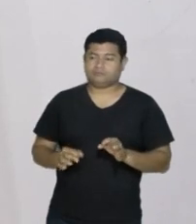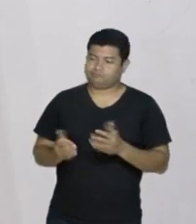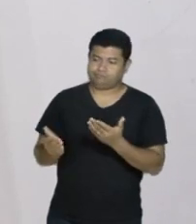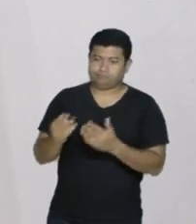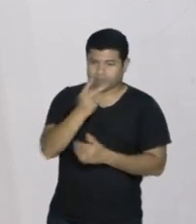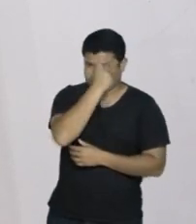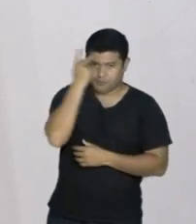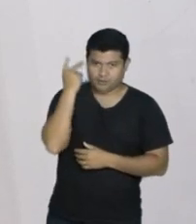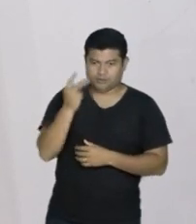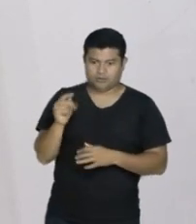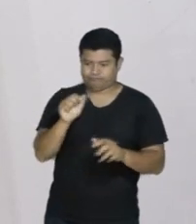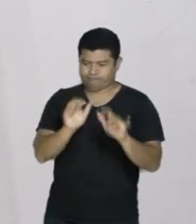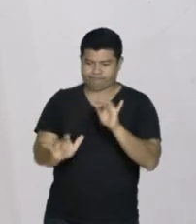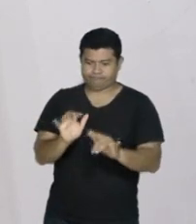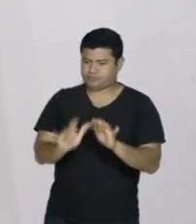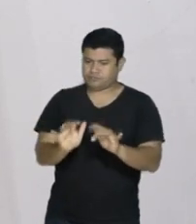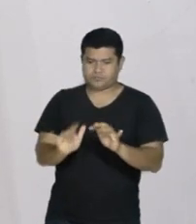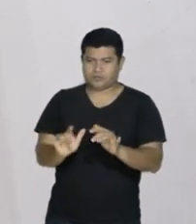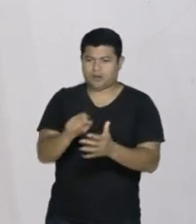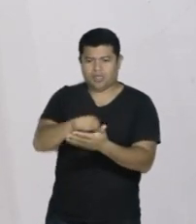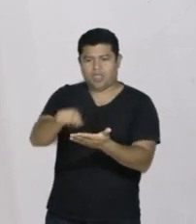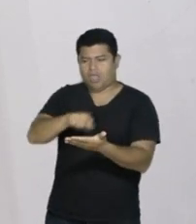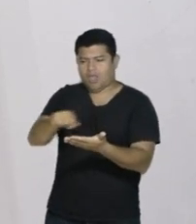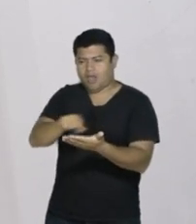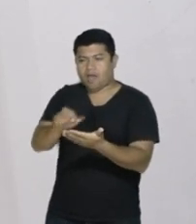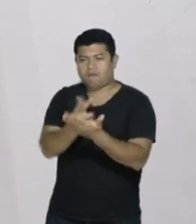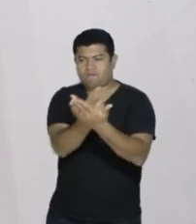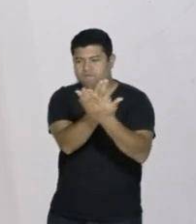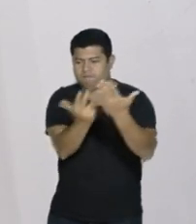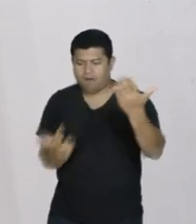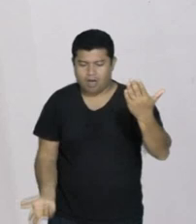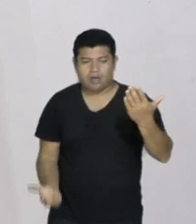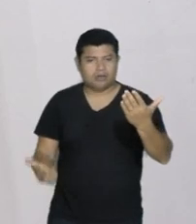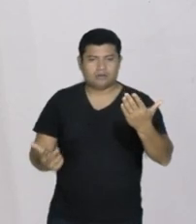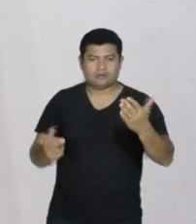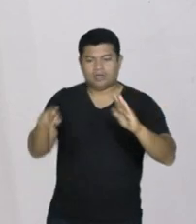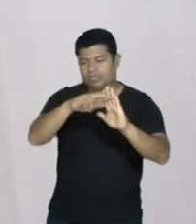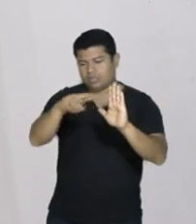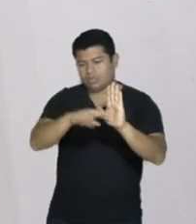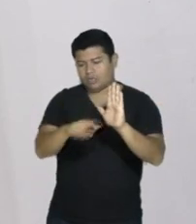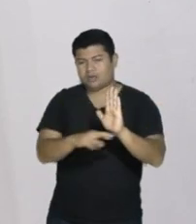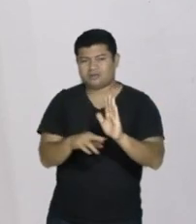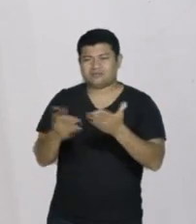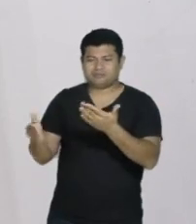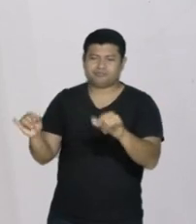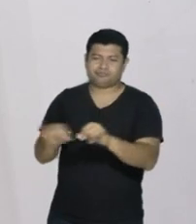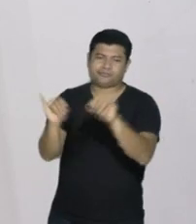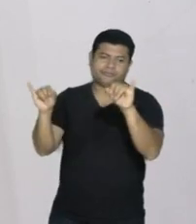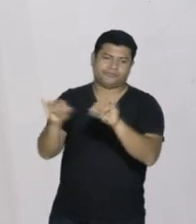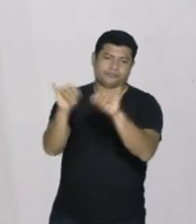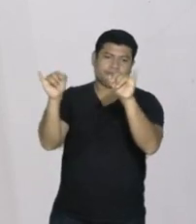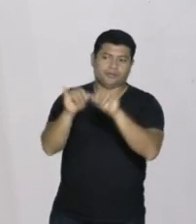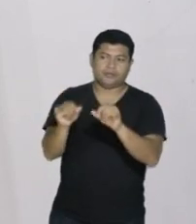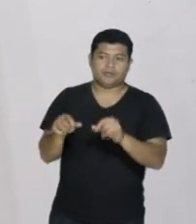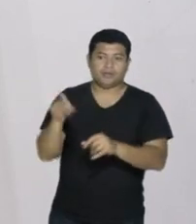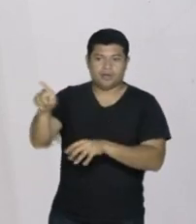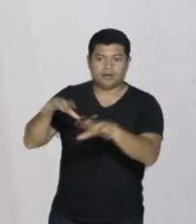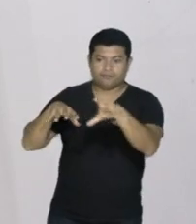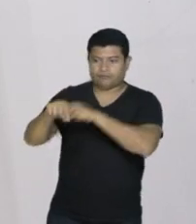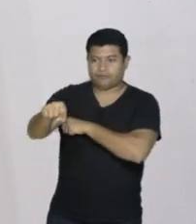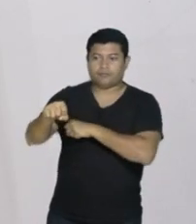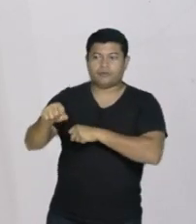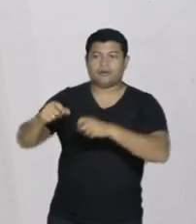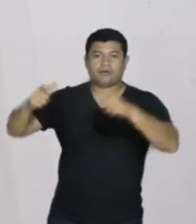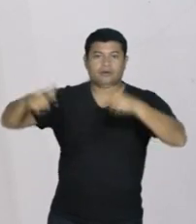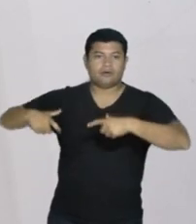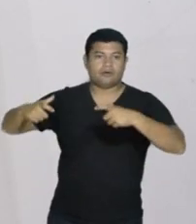essas coisas todas se amontoado aqui de bobagem deve ser alguém formado em cursos de humanas de alguma